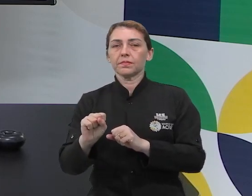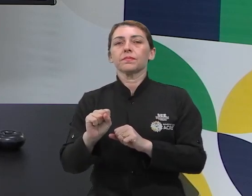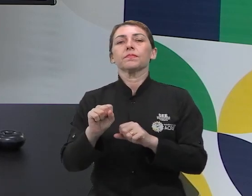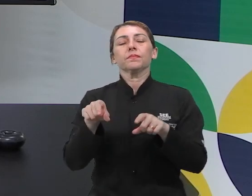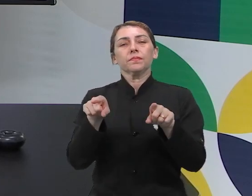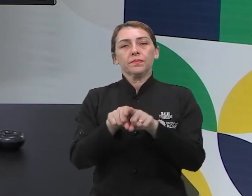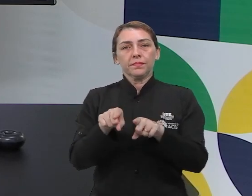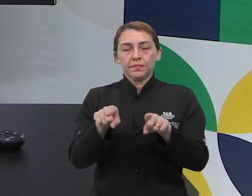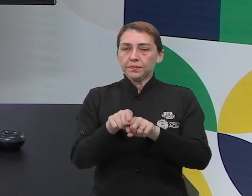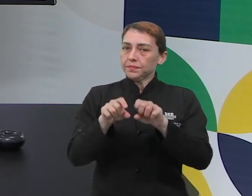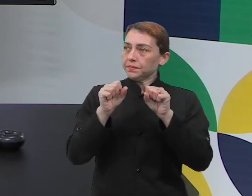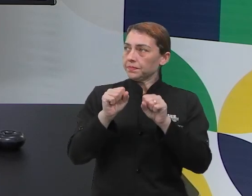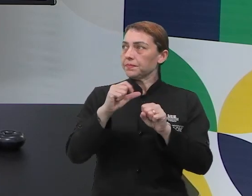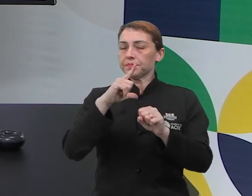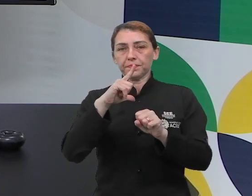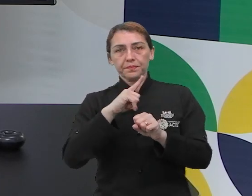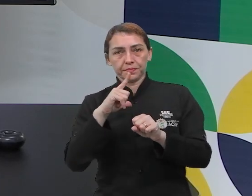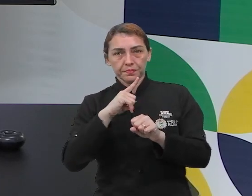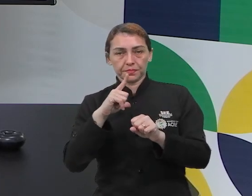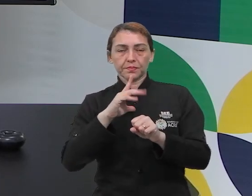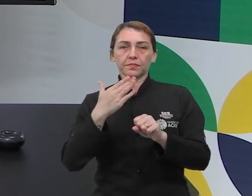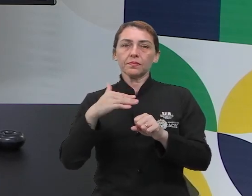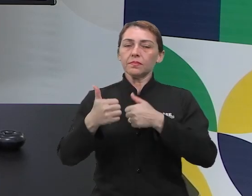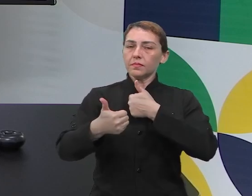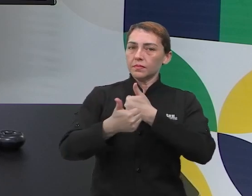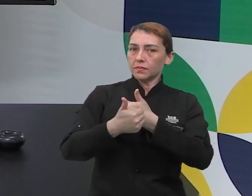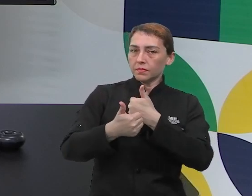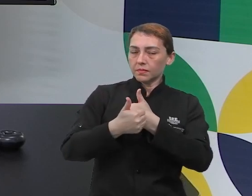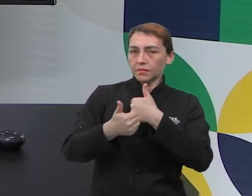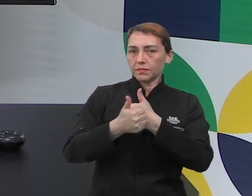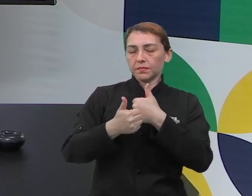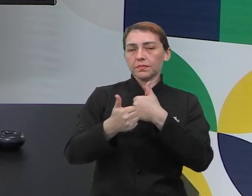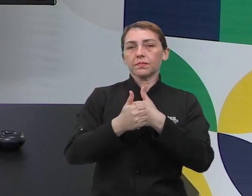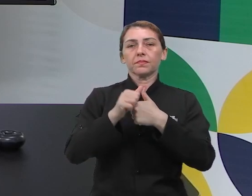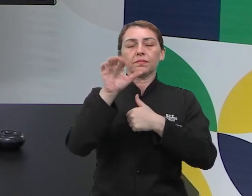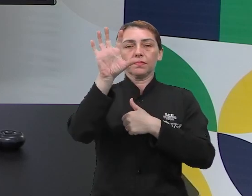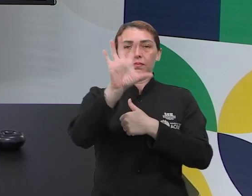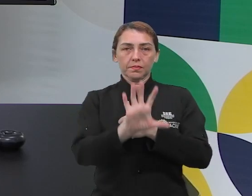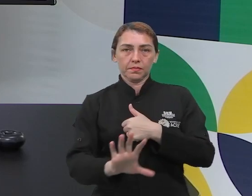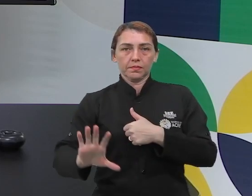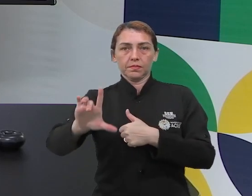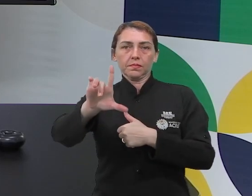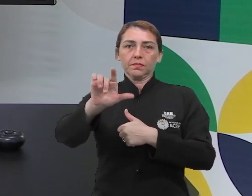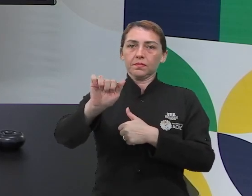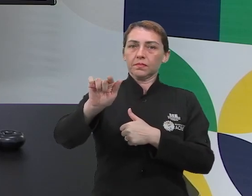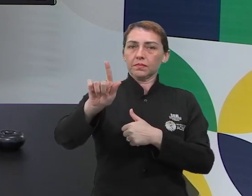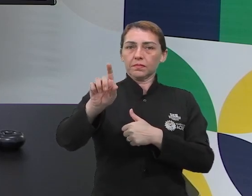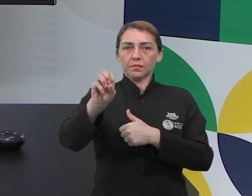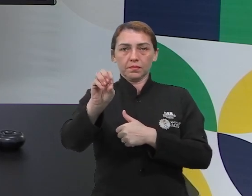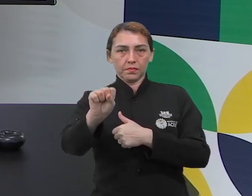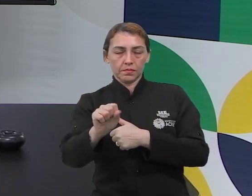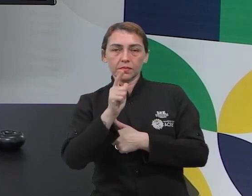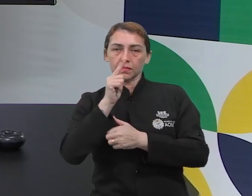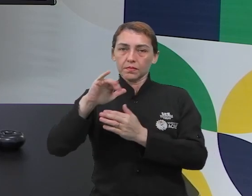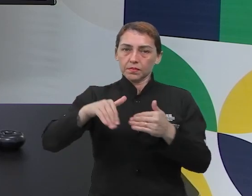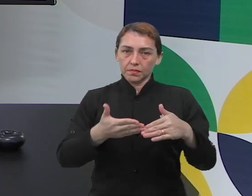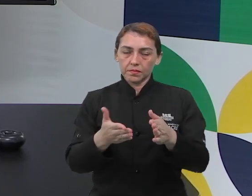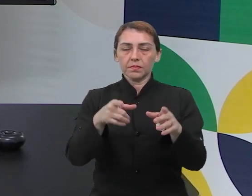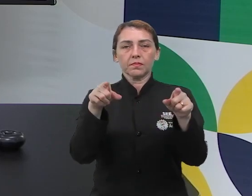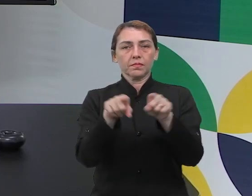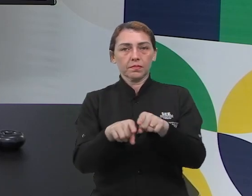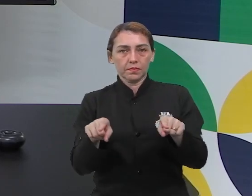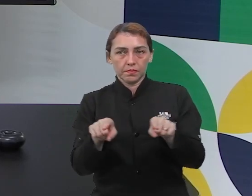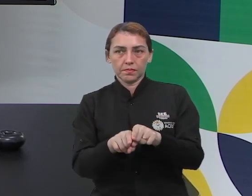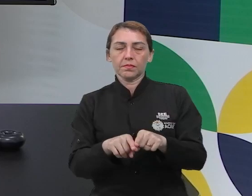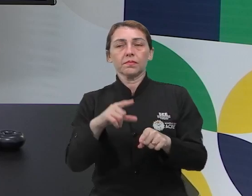planícies pode aparecer ali nas áreas mais próximas, as regiões dos lagos ou dos rios, né, que são planícies fluviais,